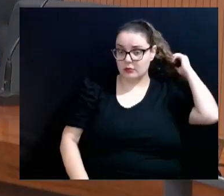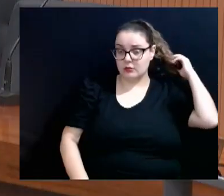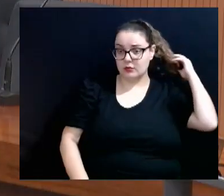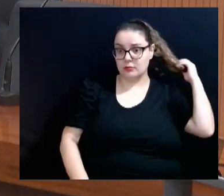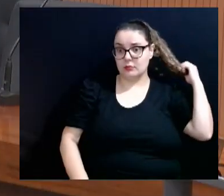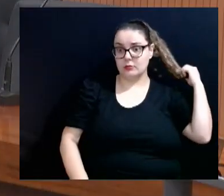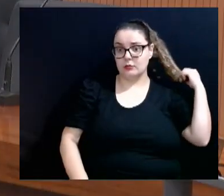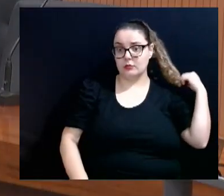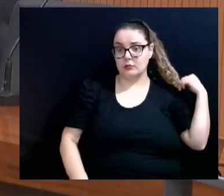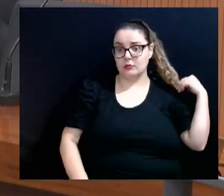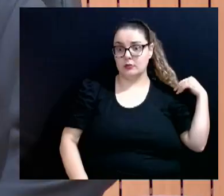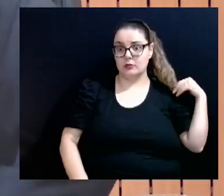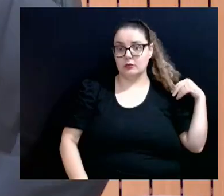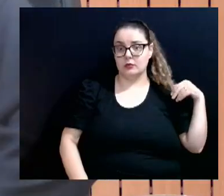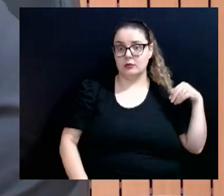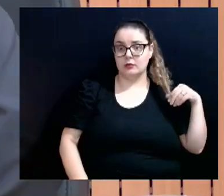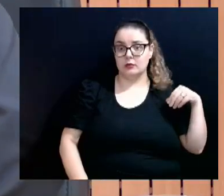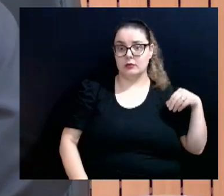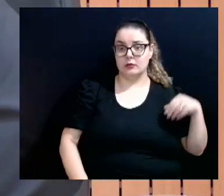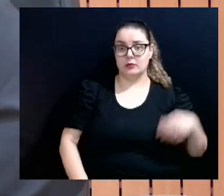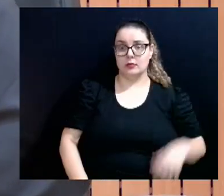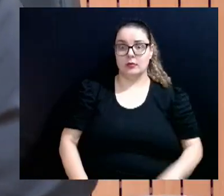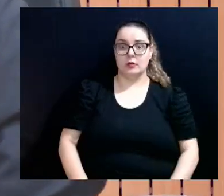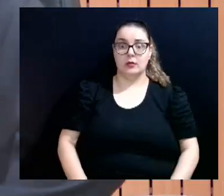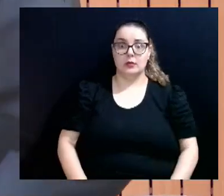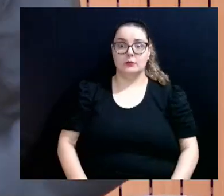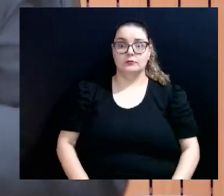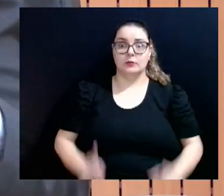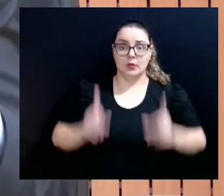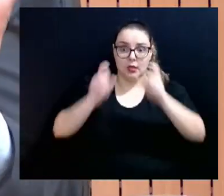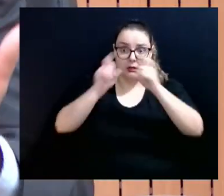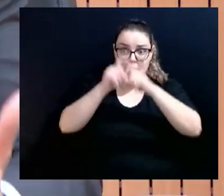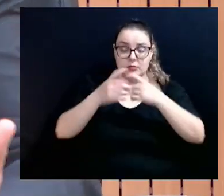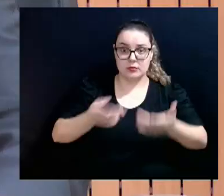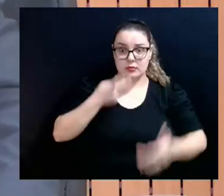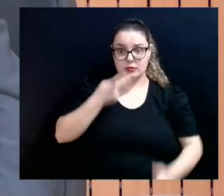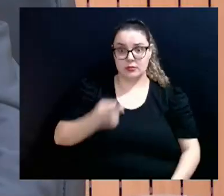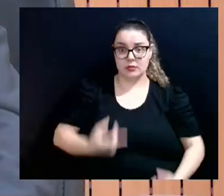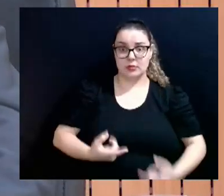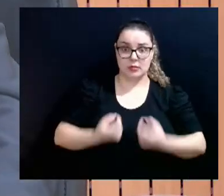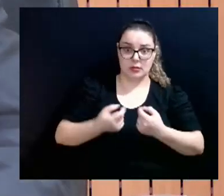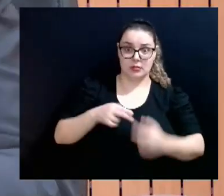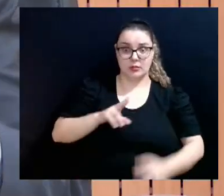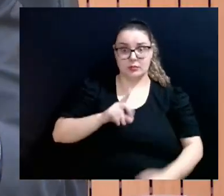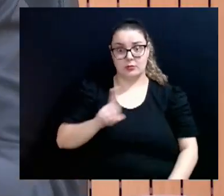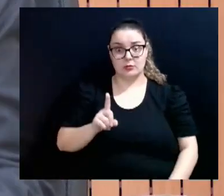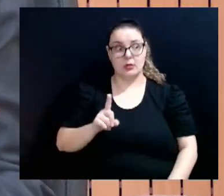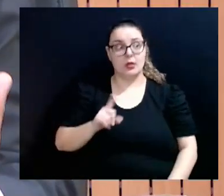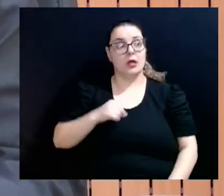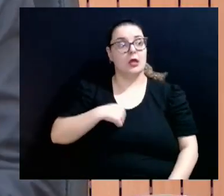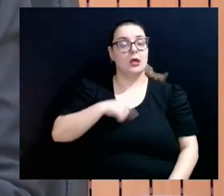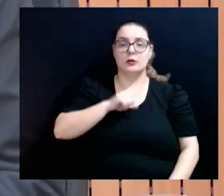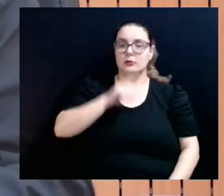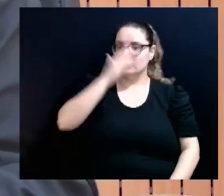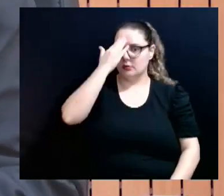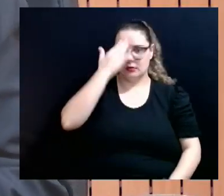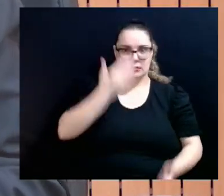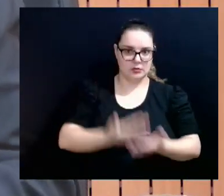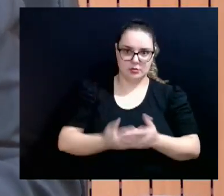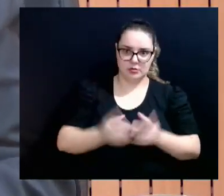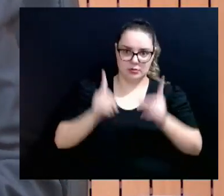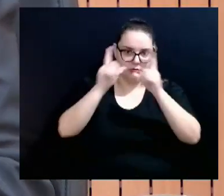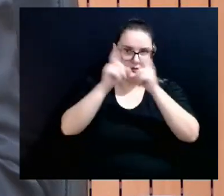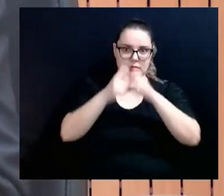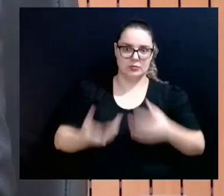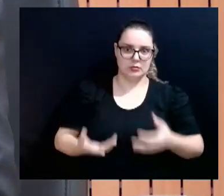Assim, é difícil de dizer, nesse caso específico, se era câncer ou não. Eu não acredito que seja. Dificilmente um médico tiraria